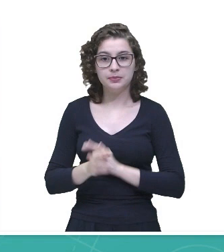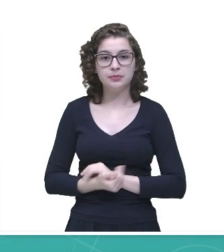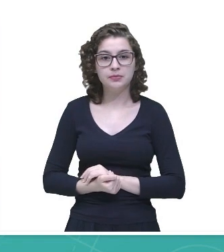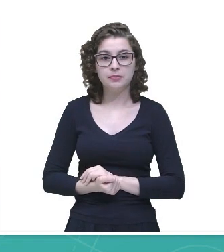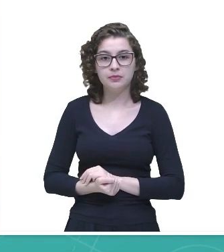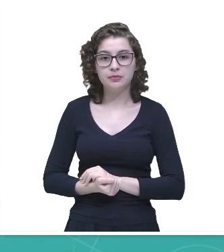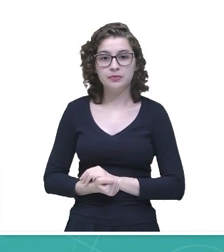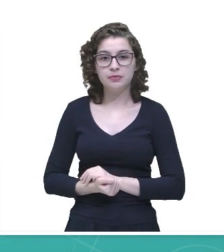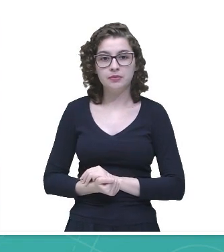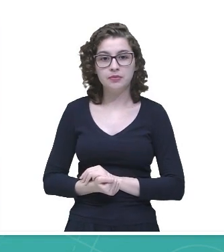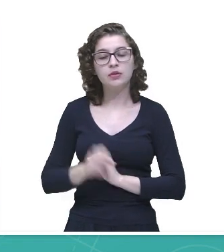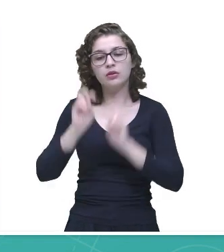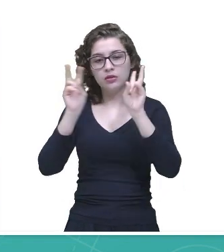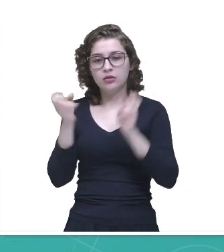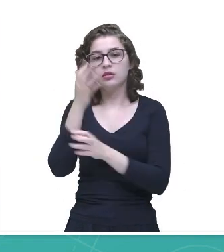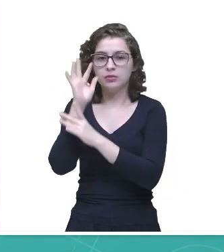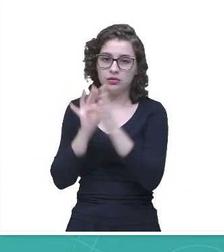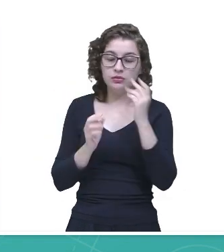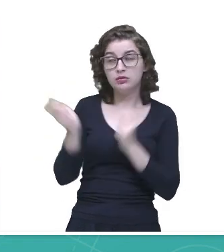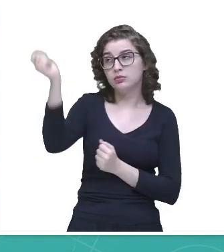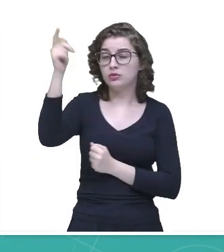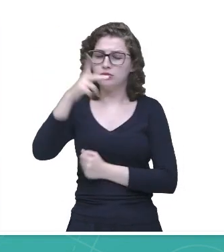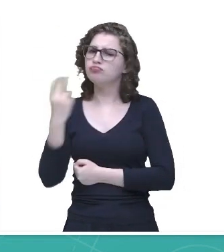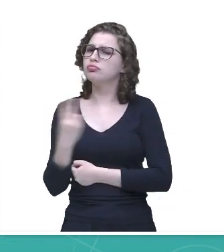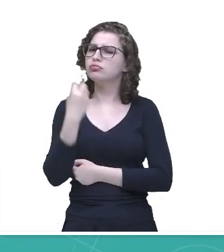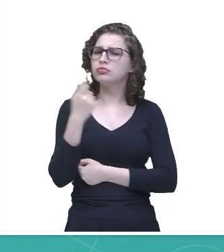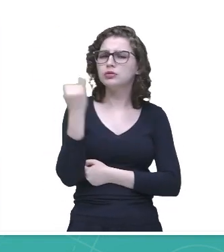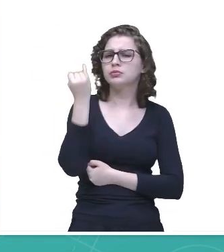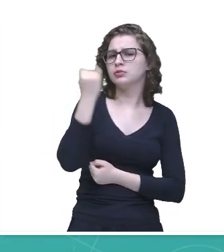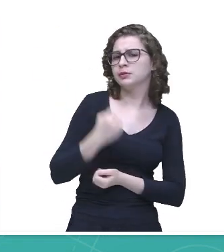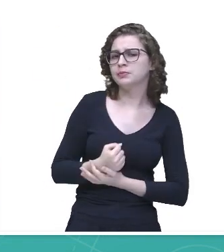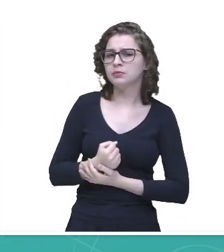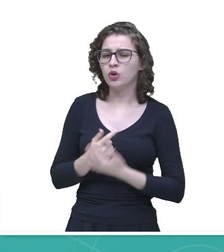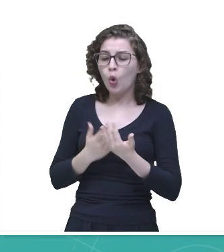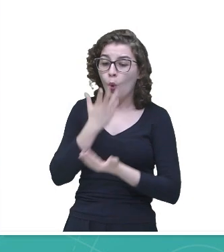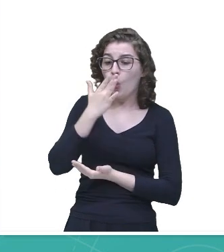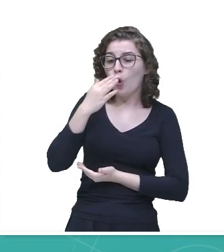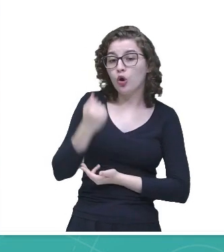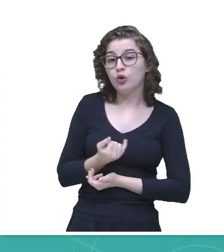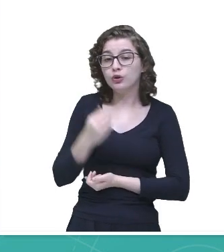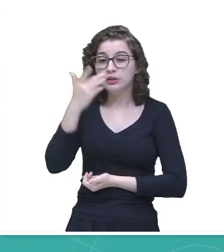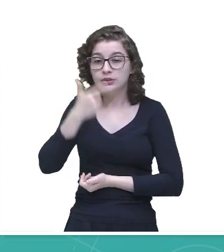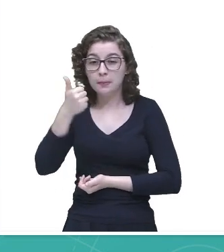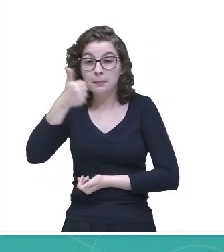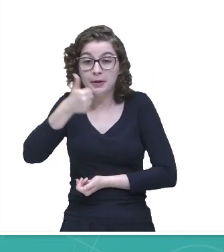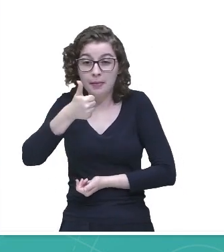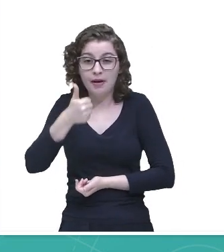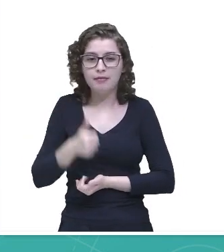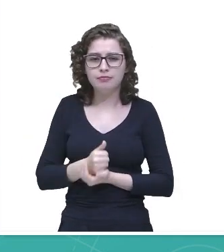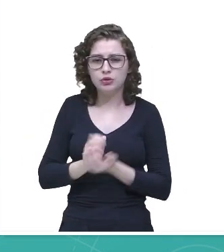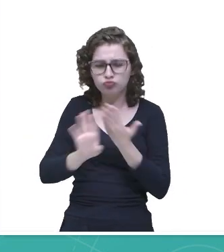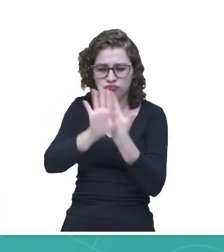natureza, especialmente paisagens, valorização da luz natural, uso de cores decompostas e primárias, uso de sombras coloridas